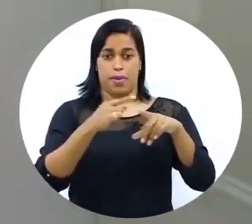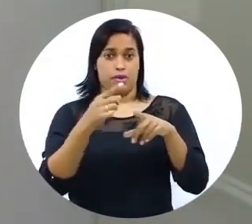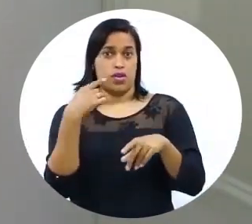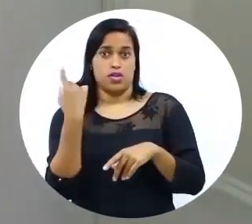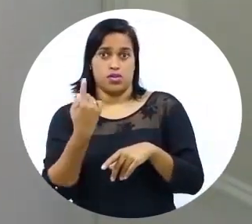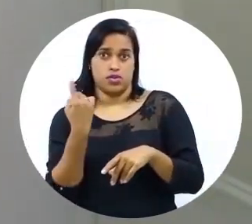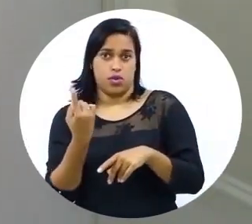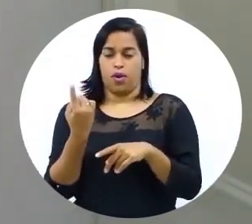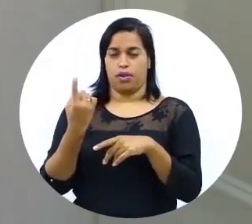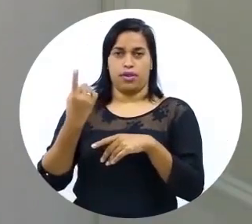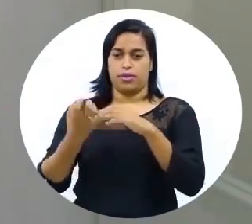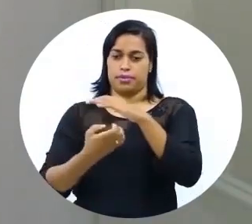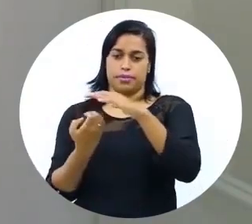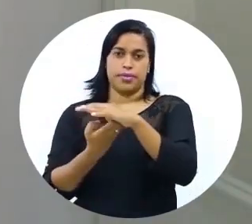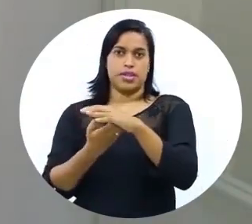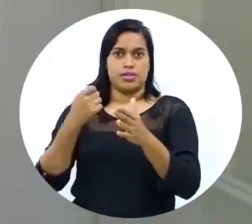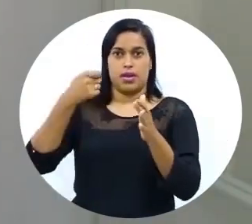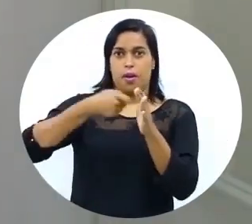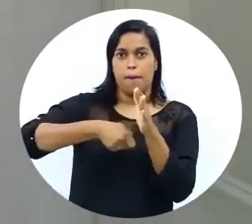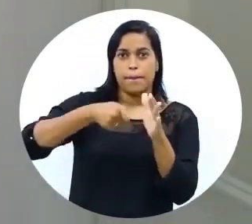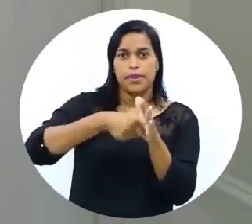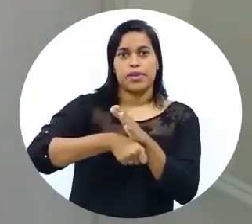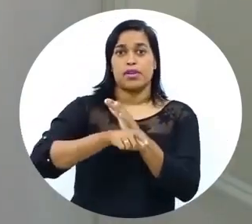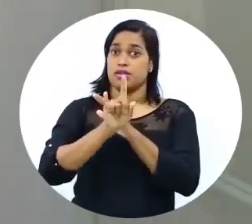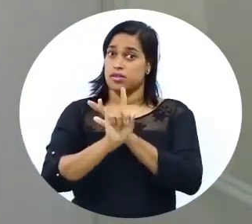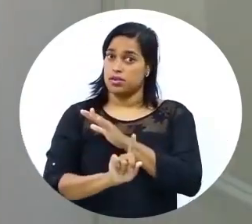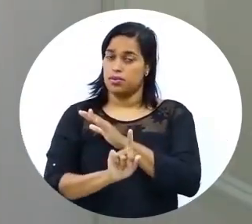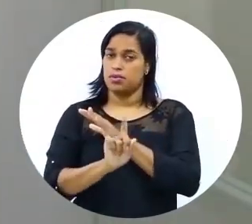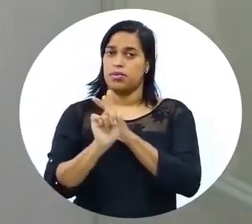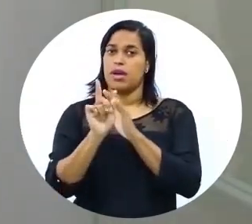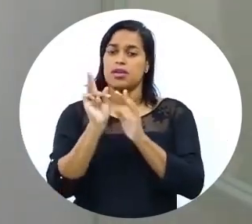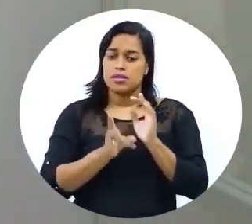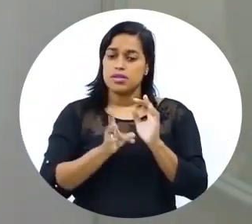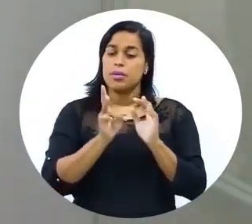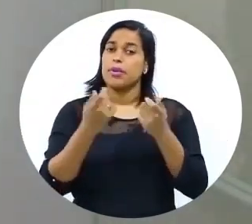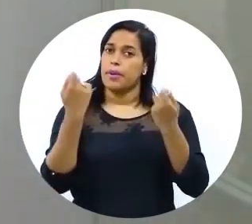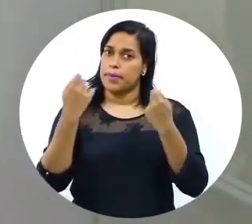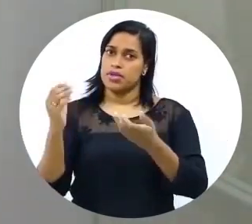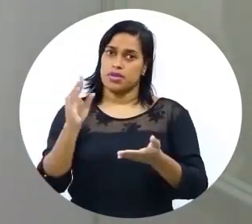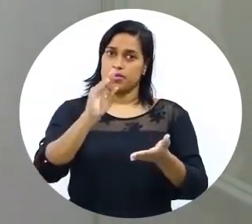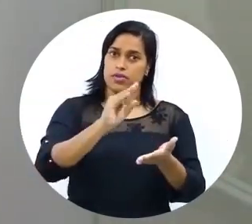da empresa a obrigação. Ela deve